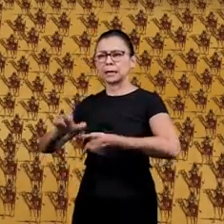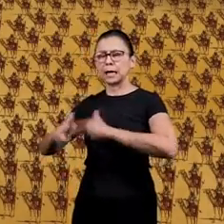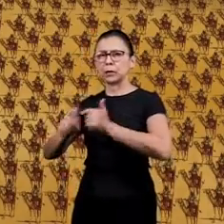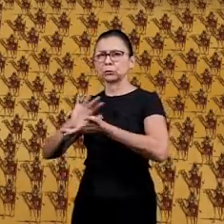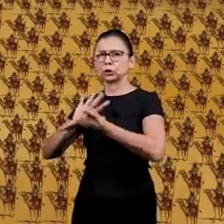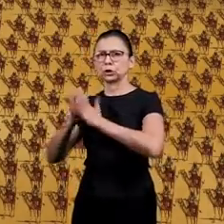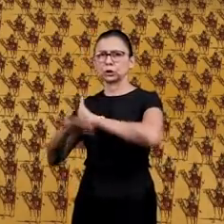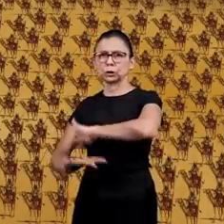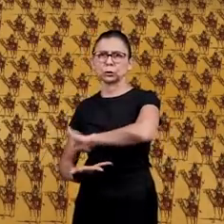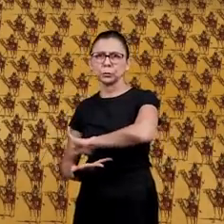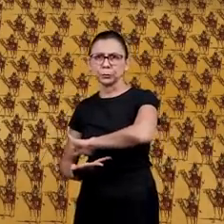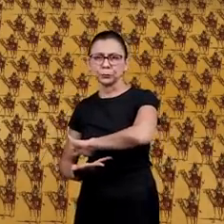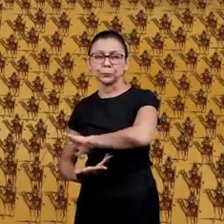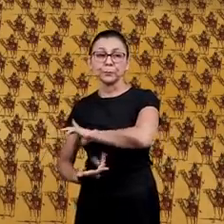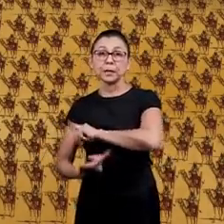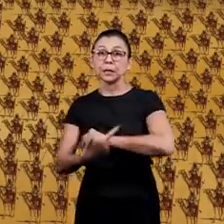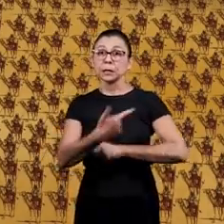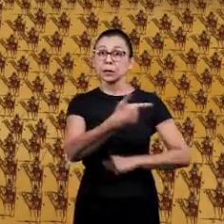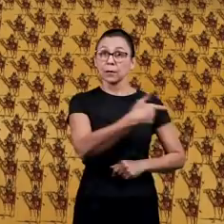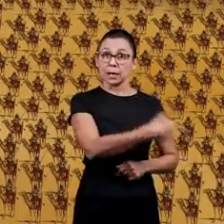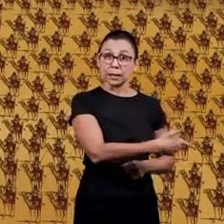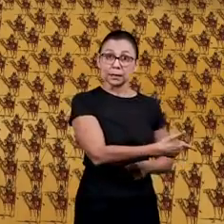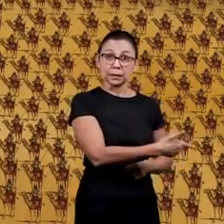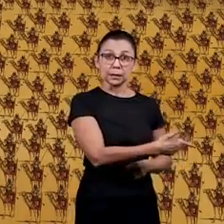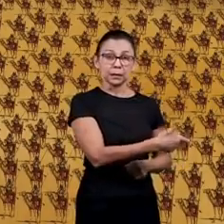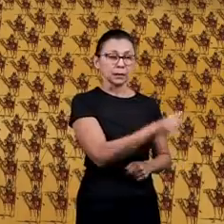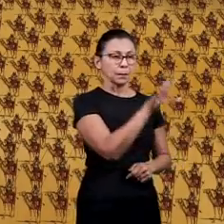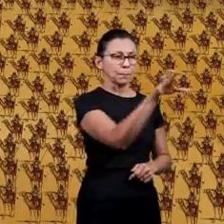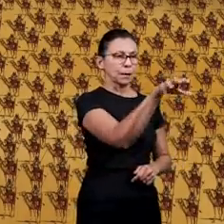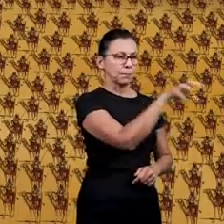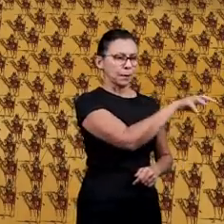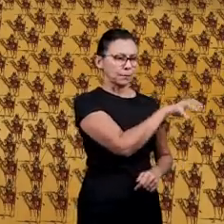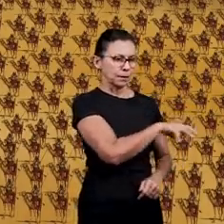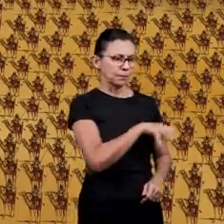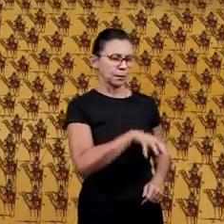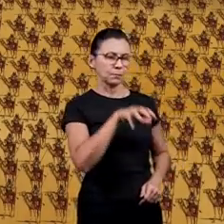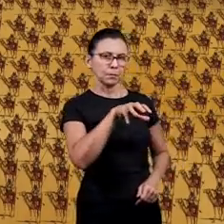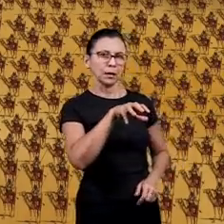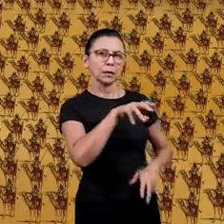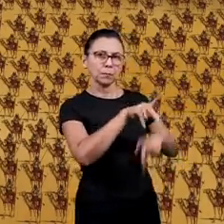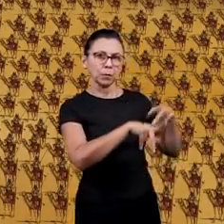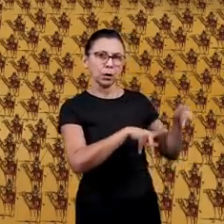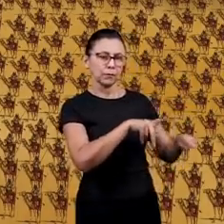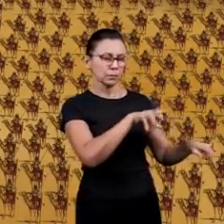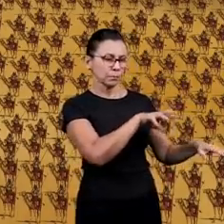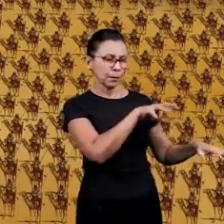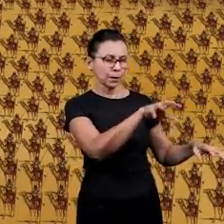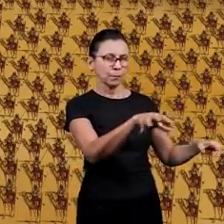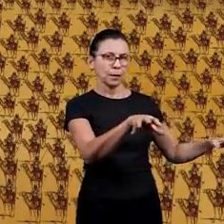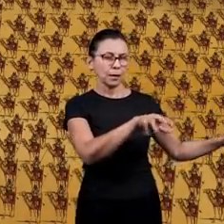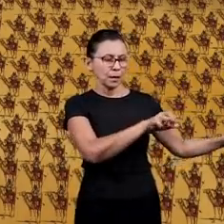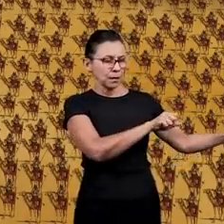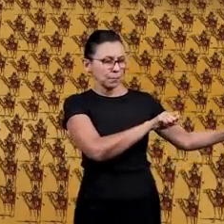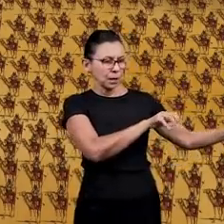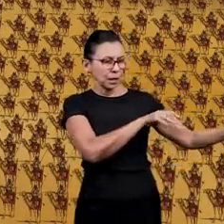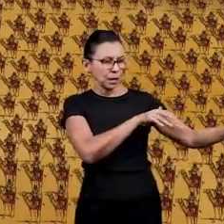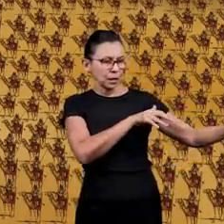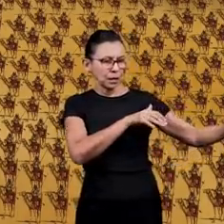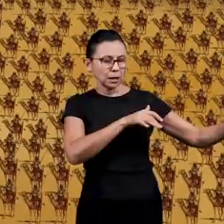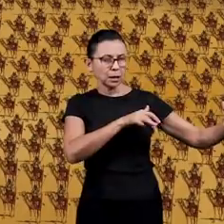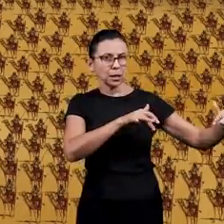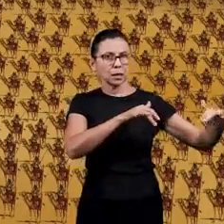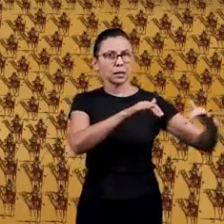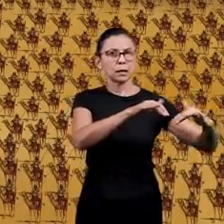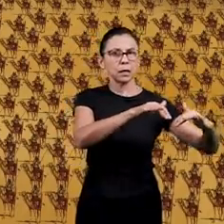Oriente para atacar Israel. Eles atravessaram o rio Jordão e se espalharam pelo vale de